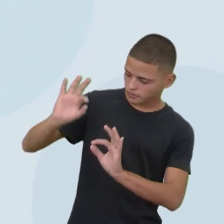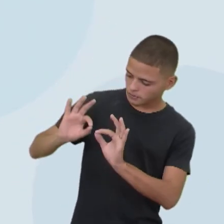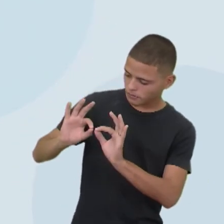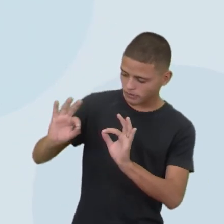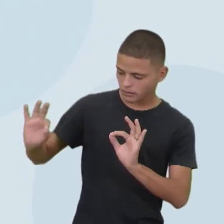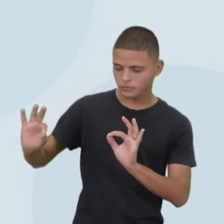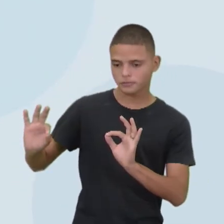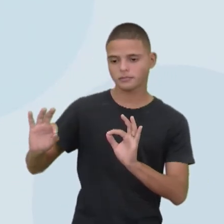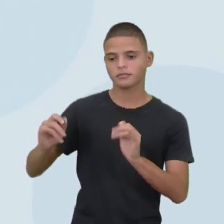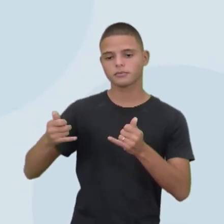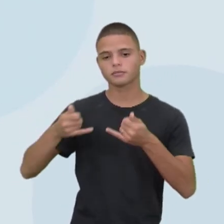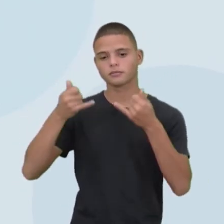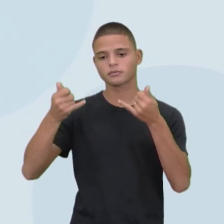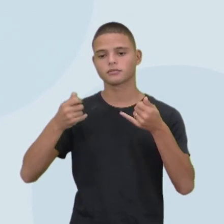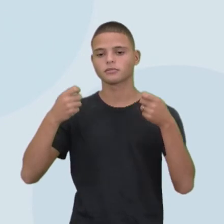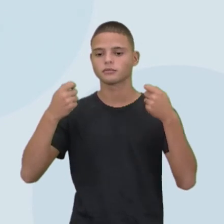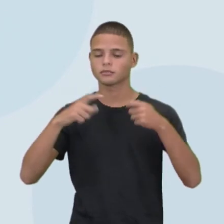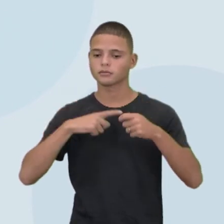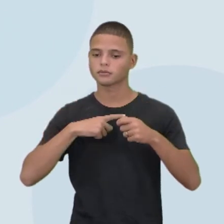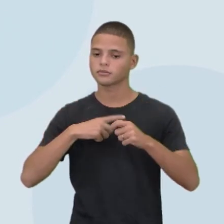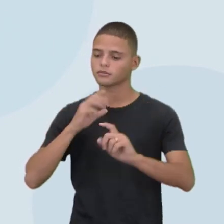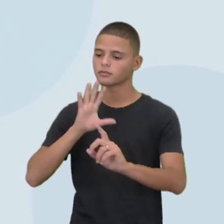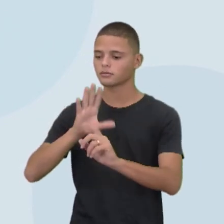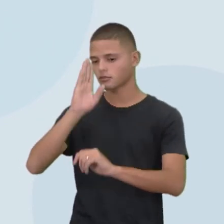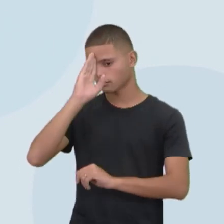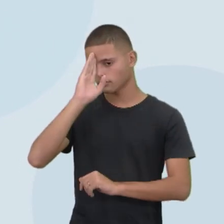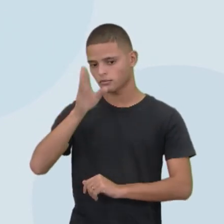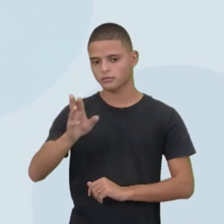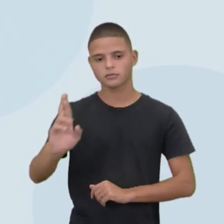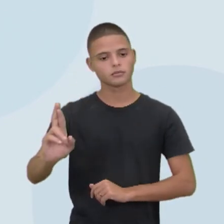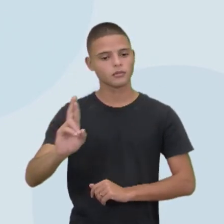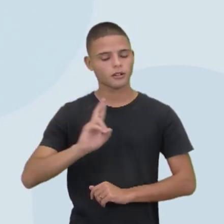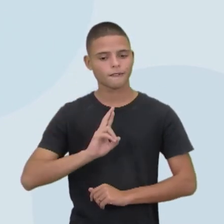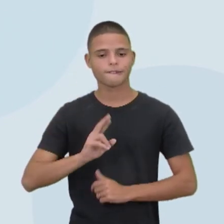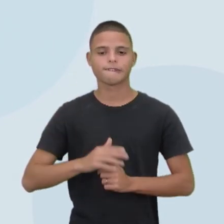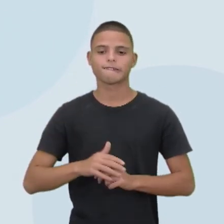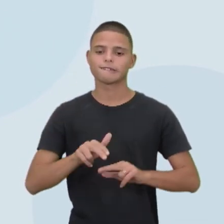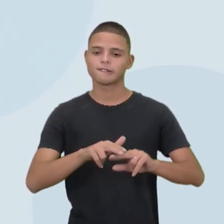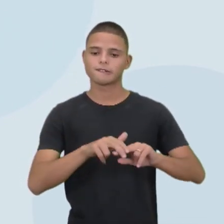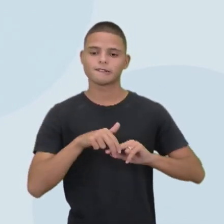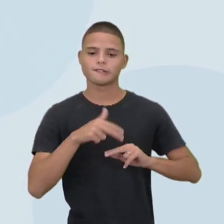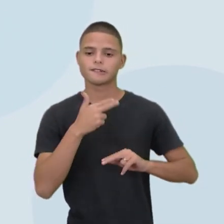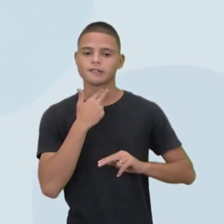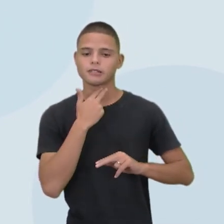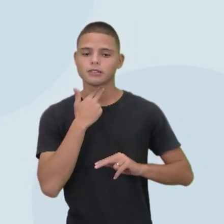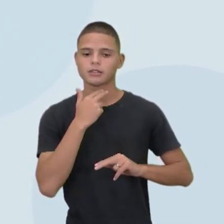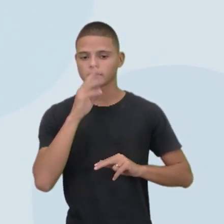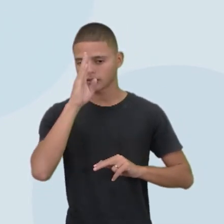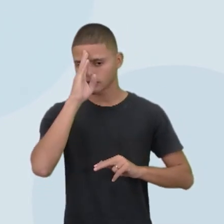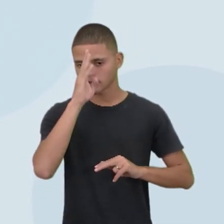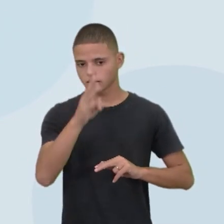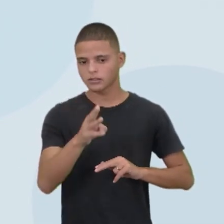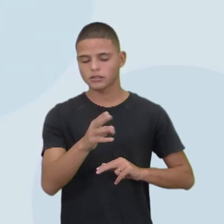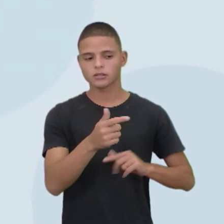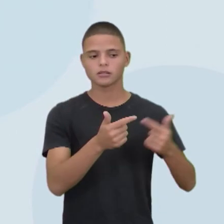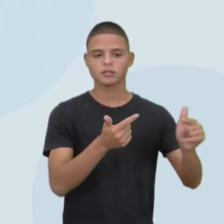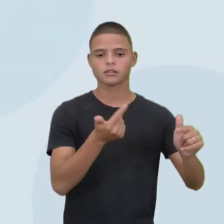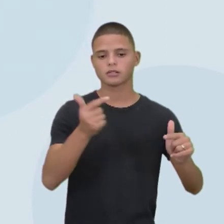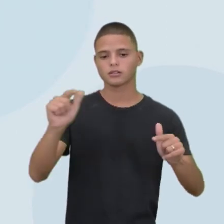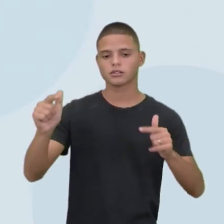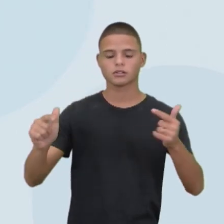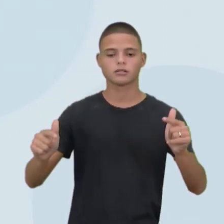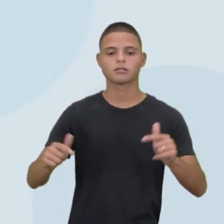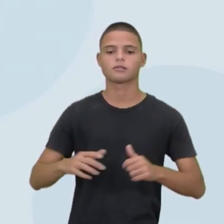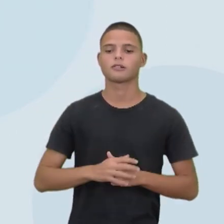das informações, elas têm influência direta nos resultados e por isso não pode ser direcionadas para um ponto ou para